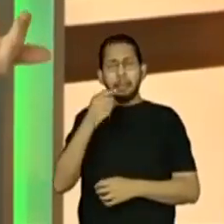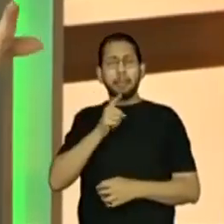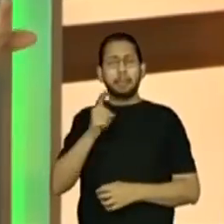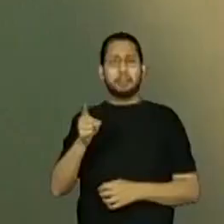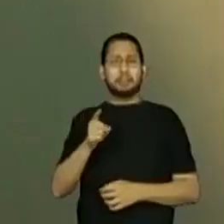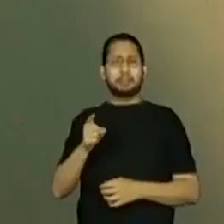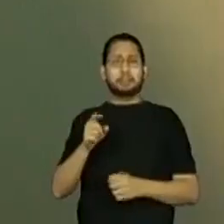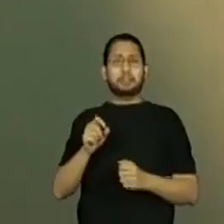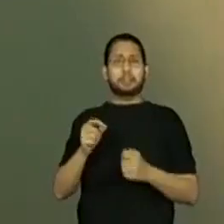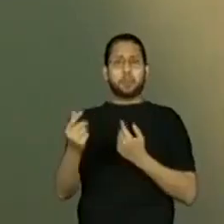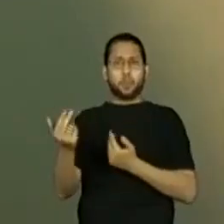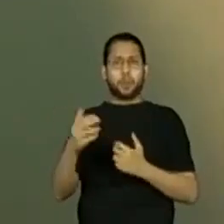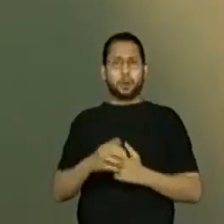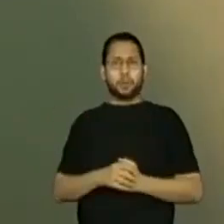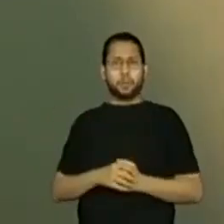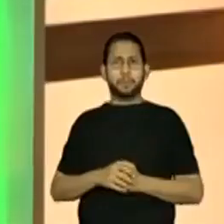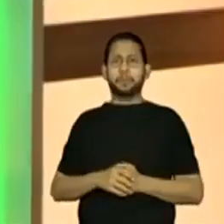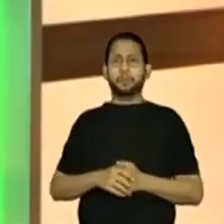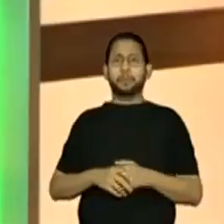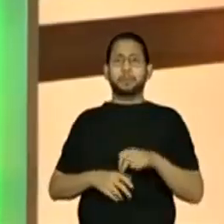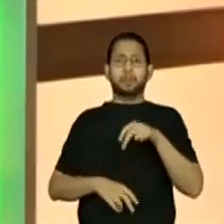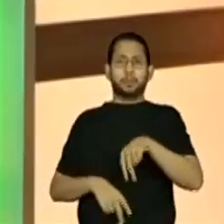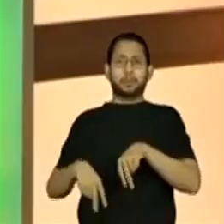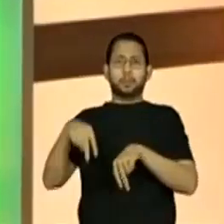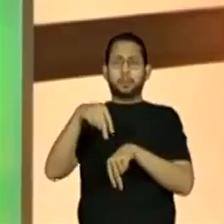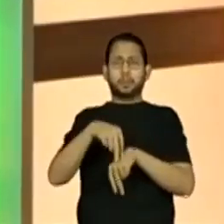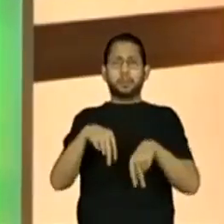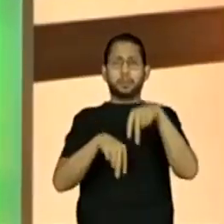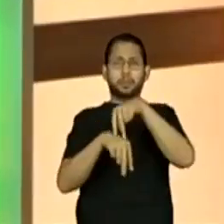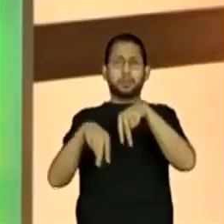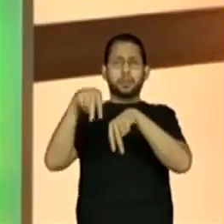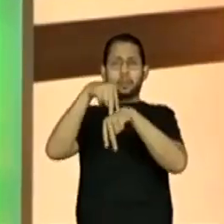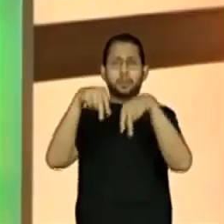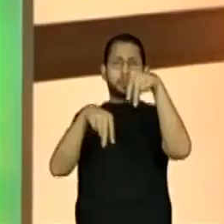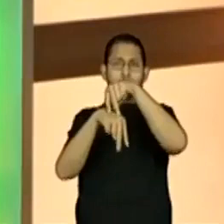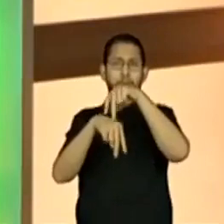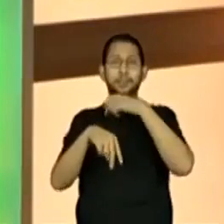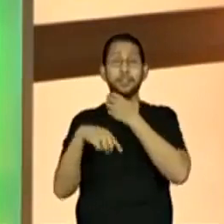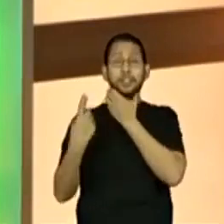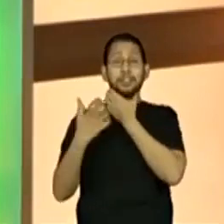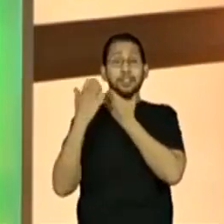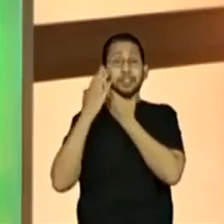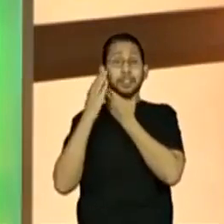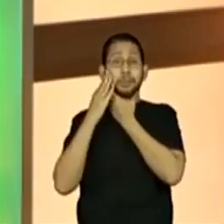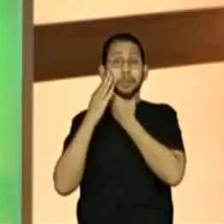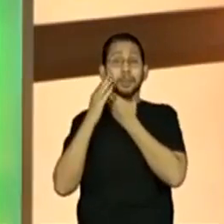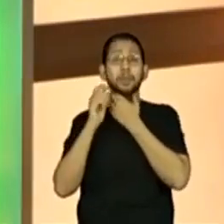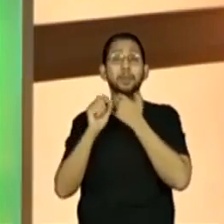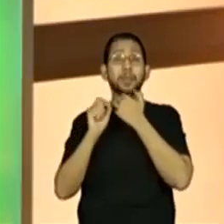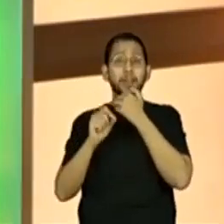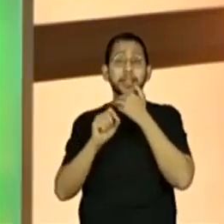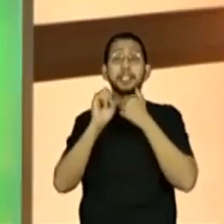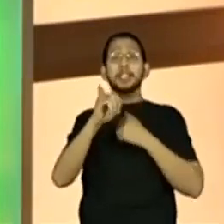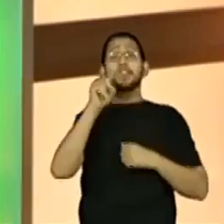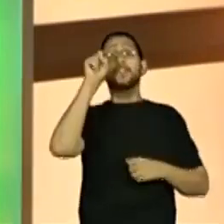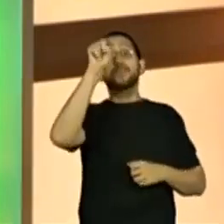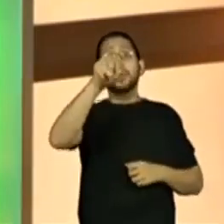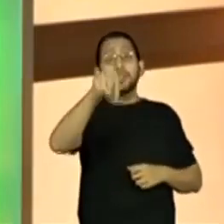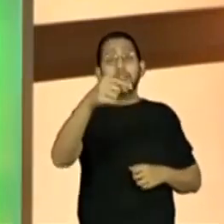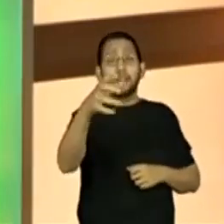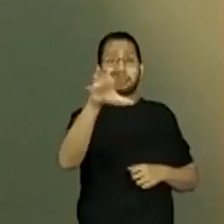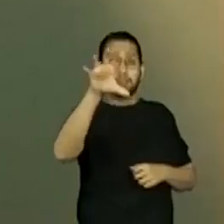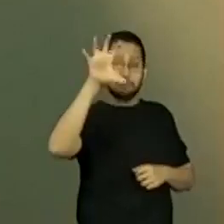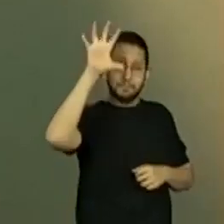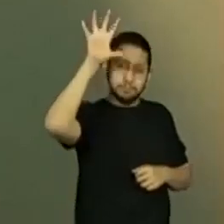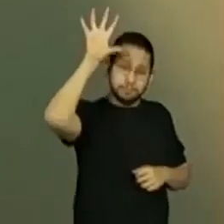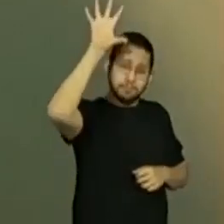a Procarol. Ao invés de empilhar uma Procarol em cima da outra, nós gostaríamos de saber, e se fosse para empilhar você? Quantos